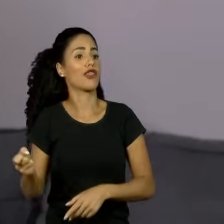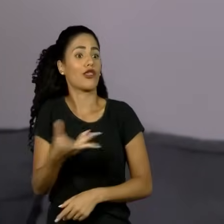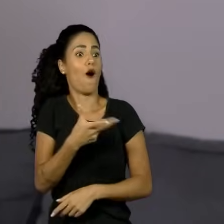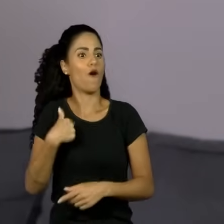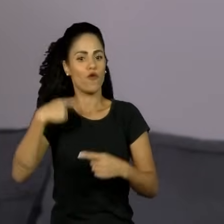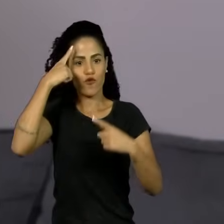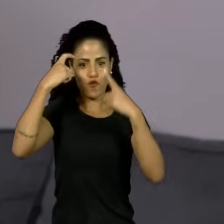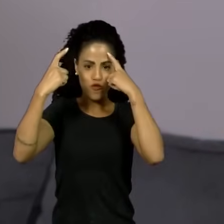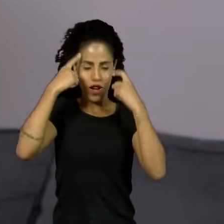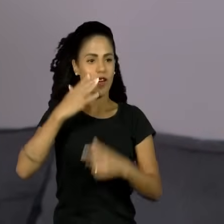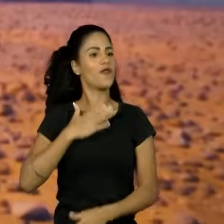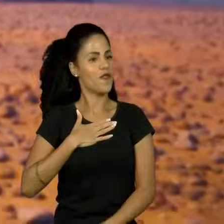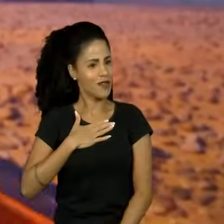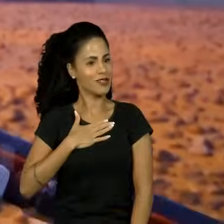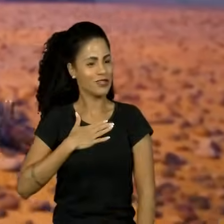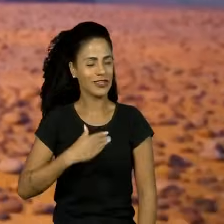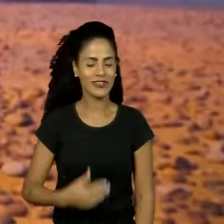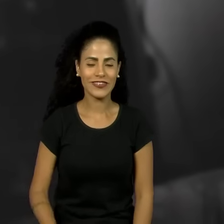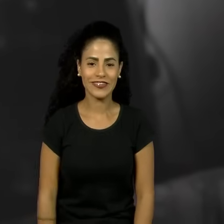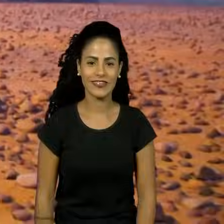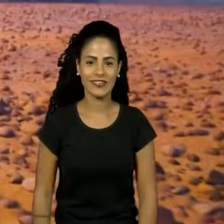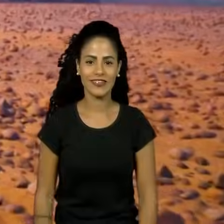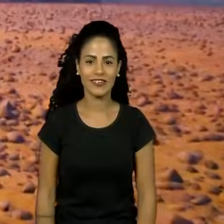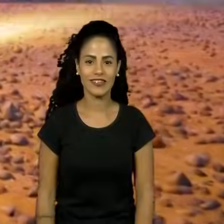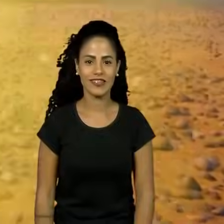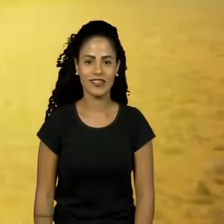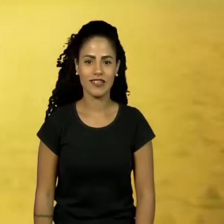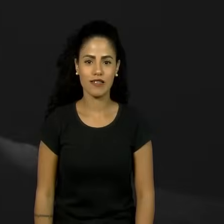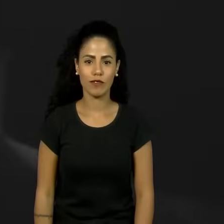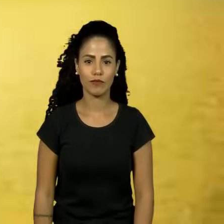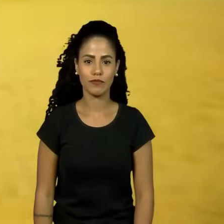Eu considero muito inovador.